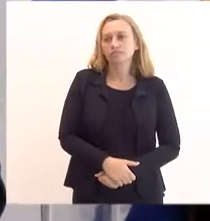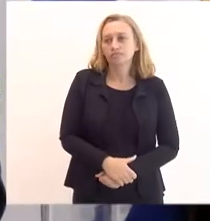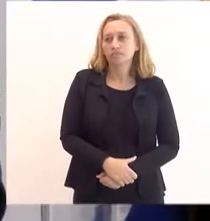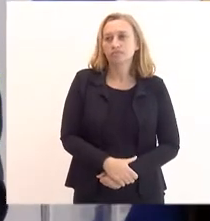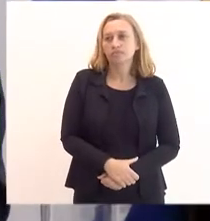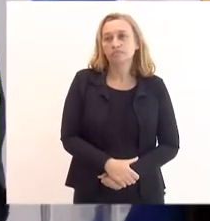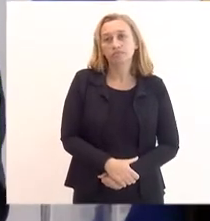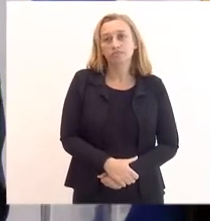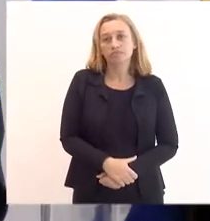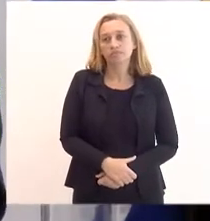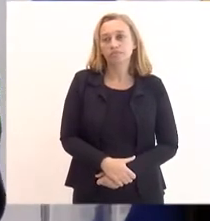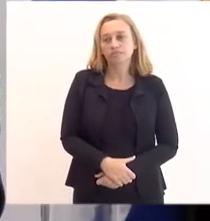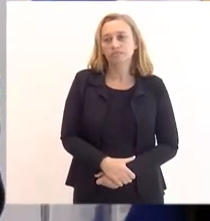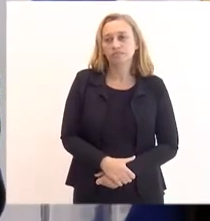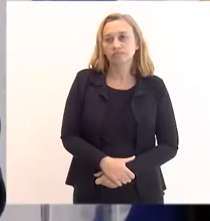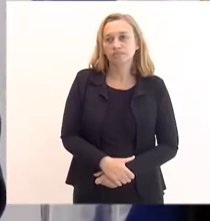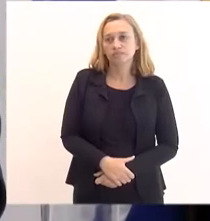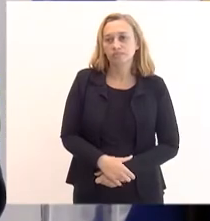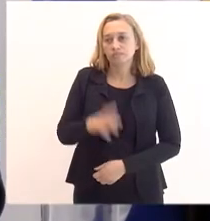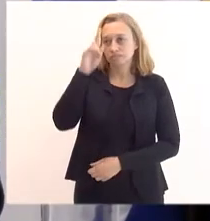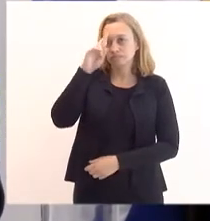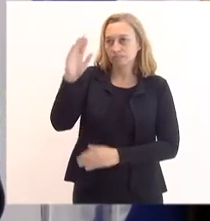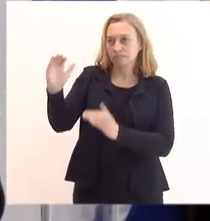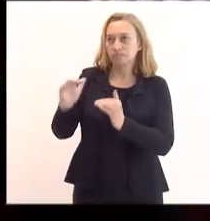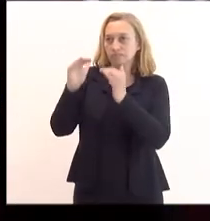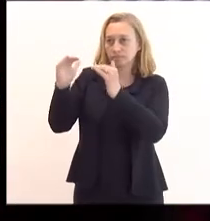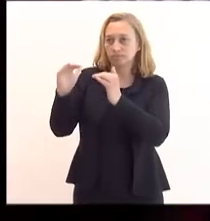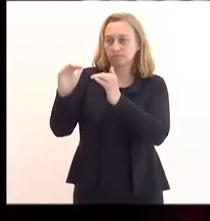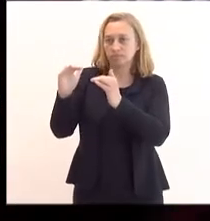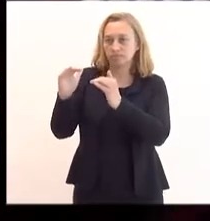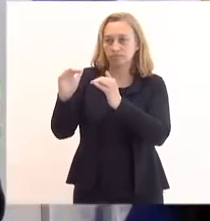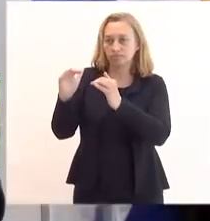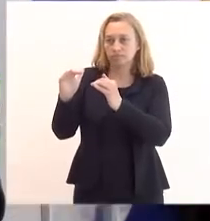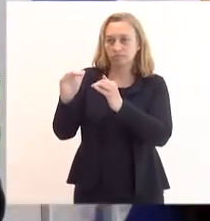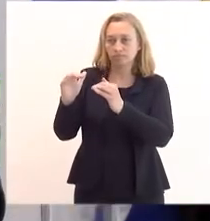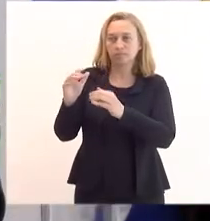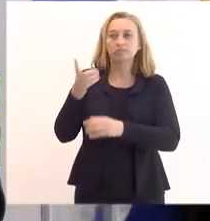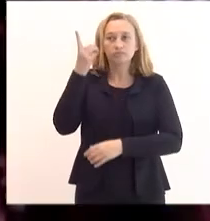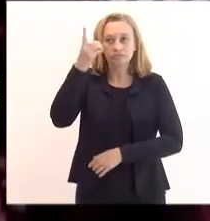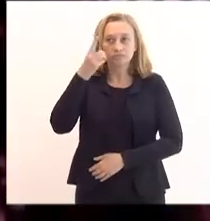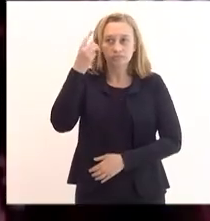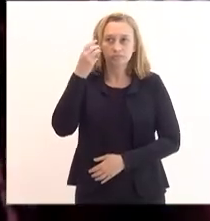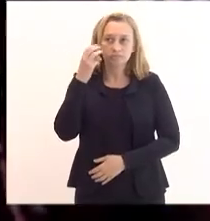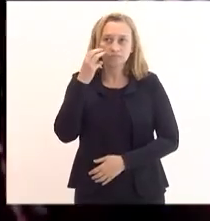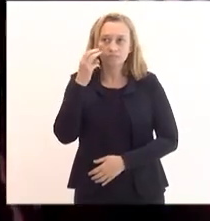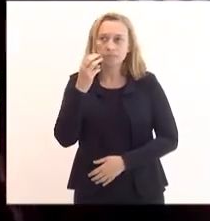de Vossa Excelência. Questão de ordem, presidente. Deputada Mônica.